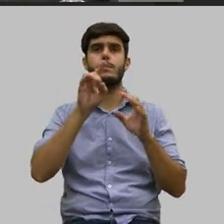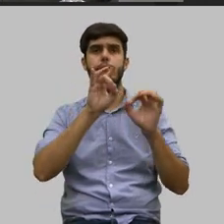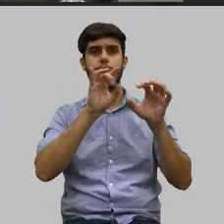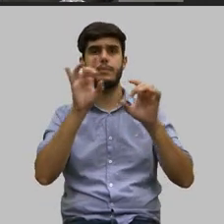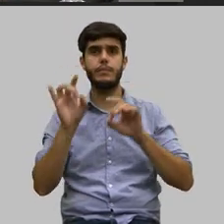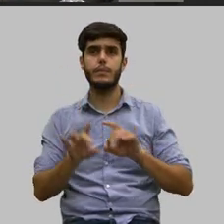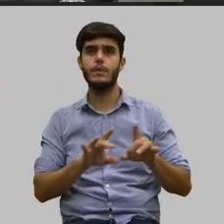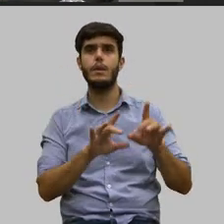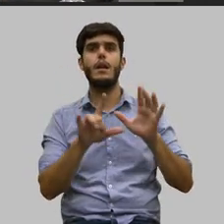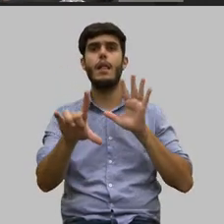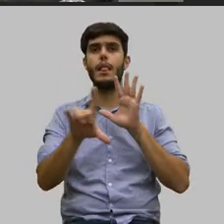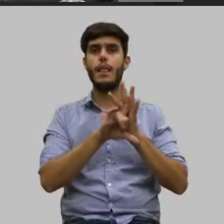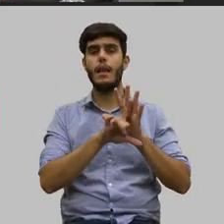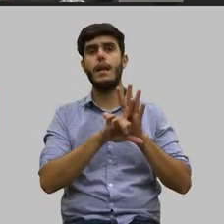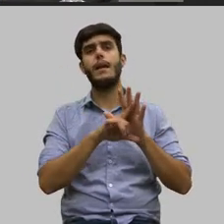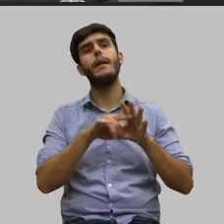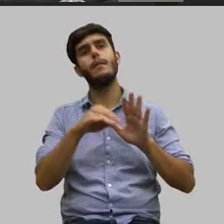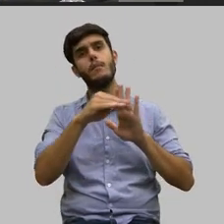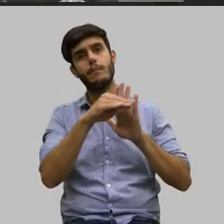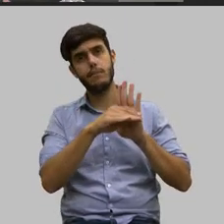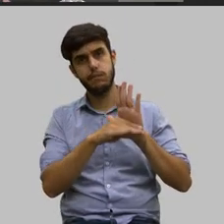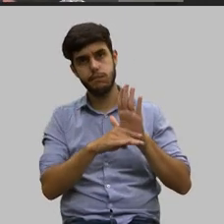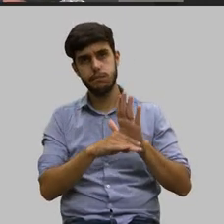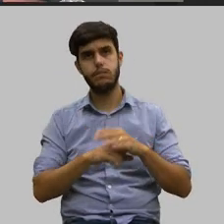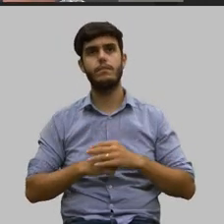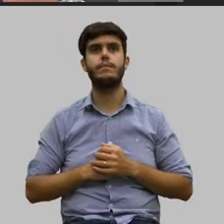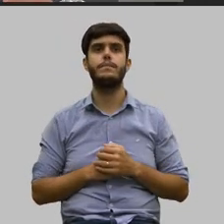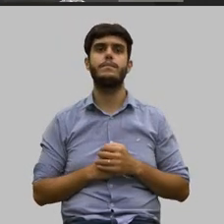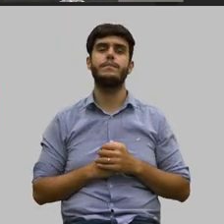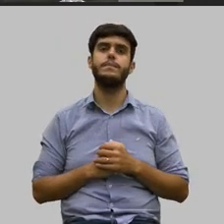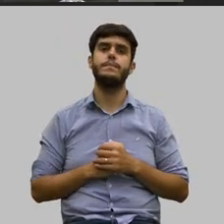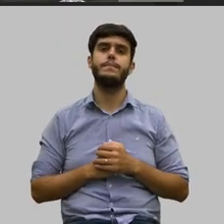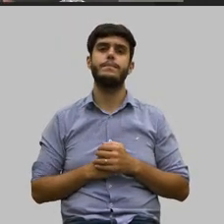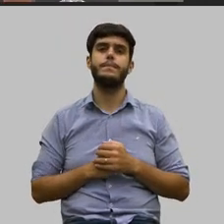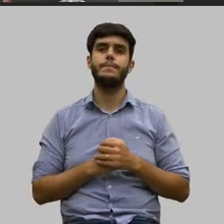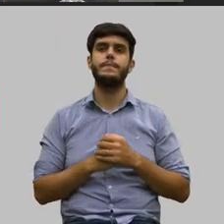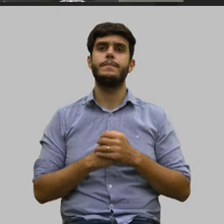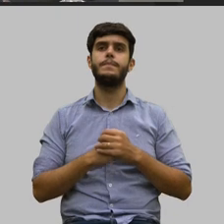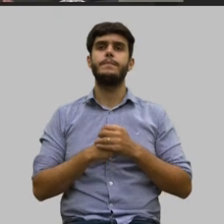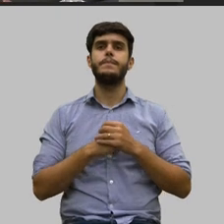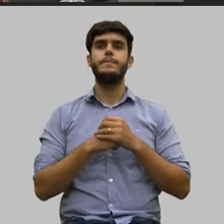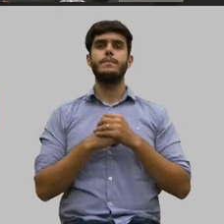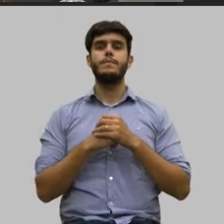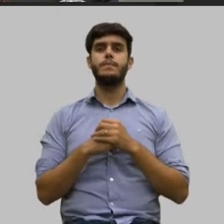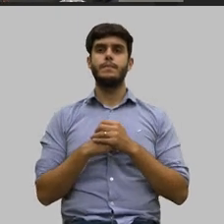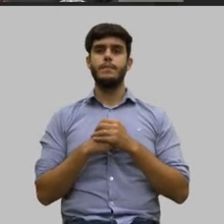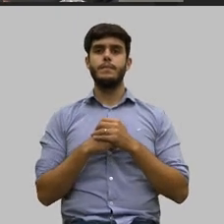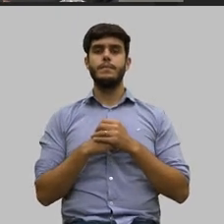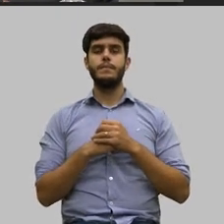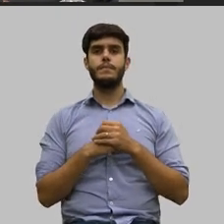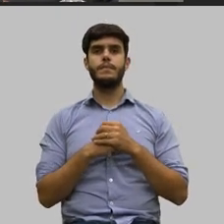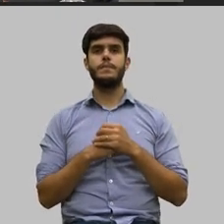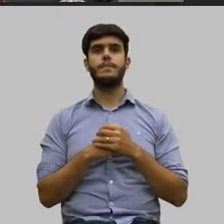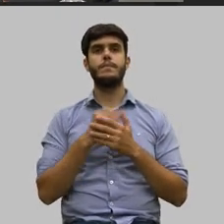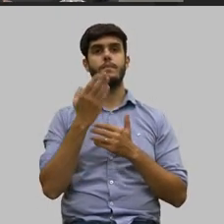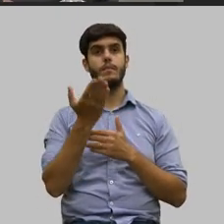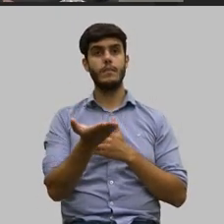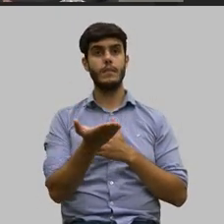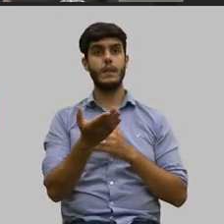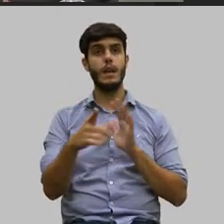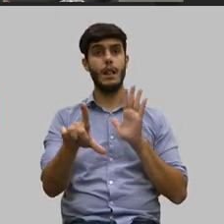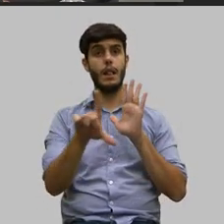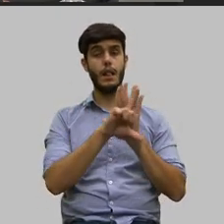lei determina com relação a efetivo Nós temos dois pontos a serem comparados primeiro é a lei do